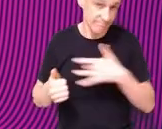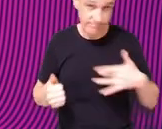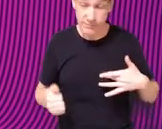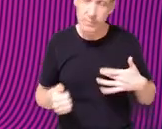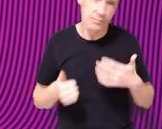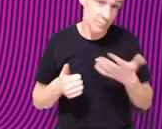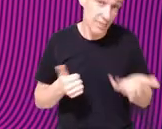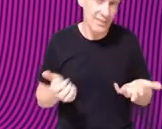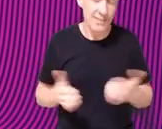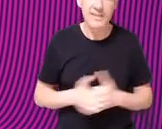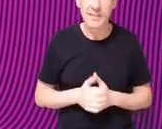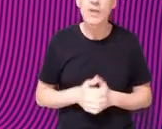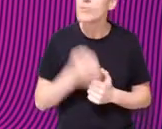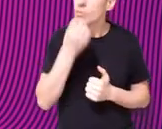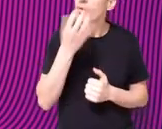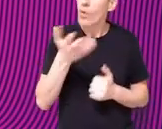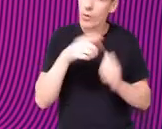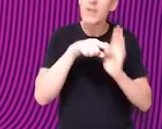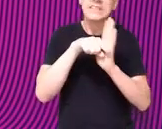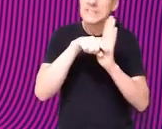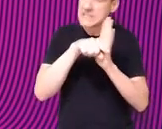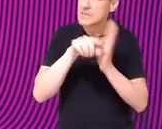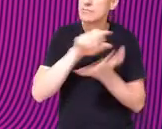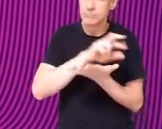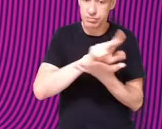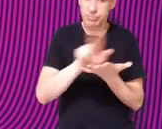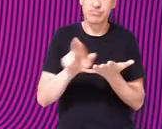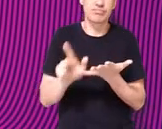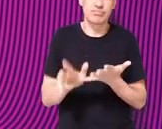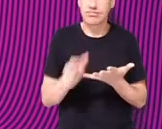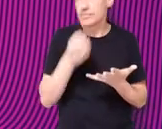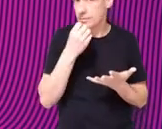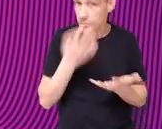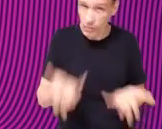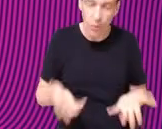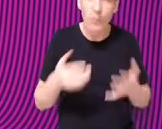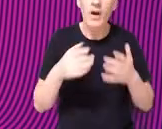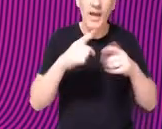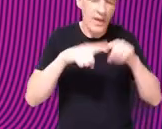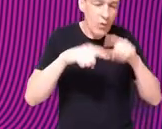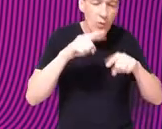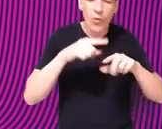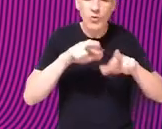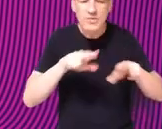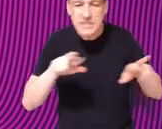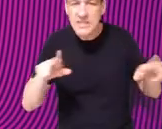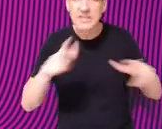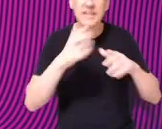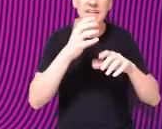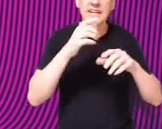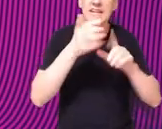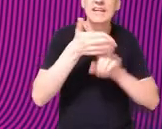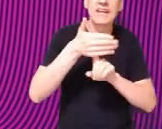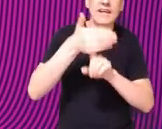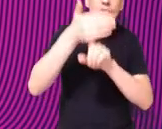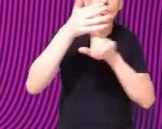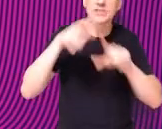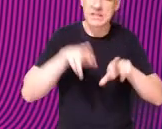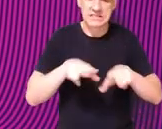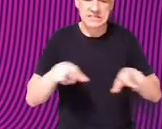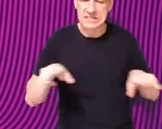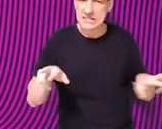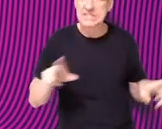utilizados muitos exames, foram utilizados muitos recursos e tecnologia, porém, a gente consegue documentar um adequado uso